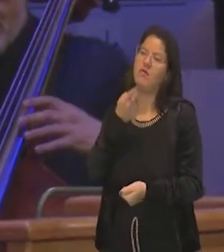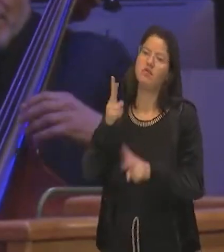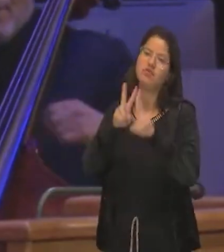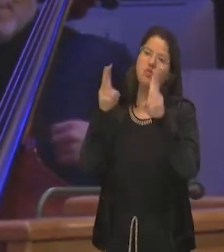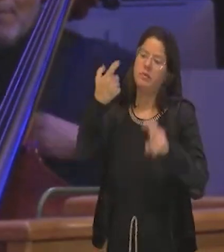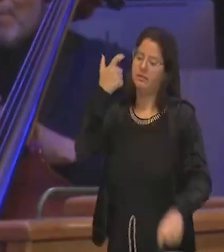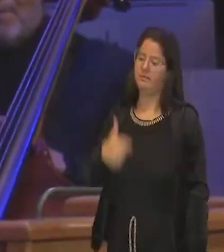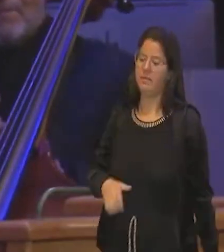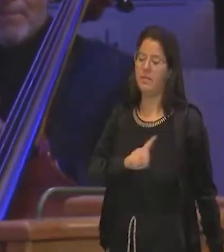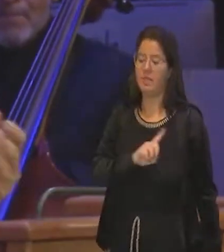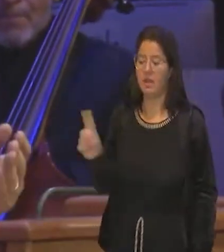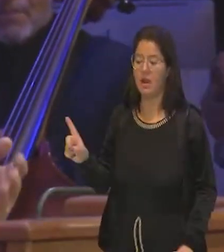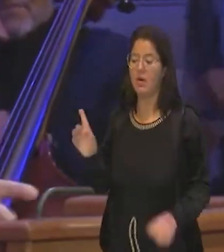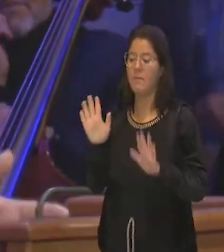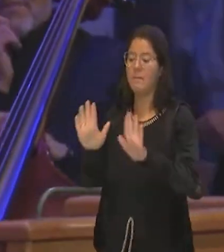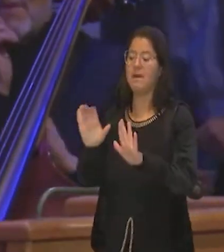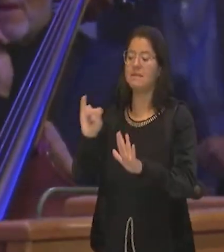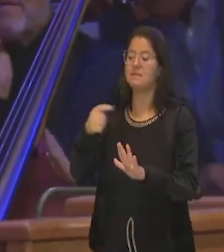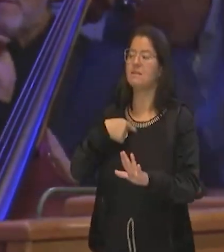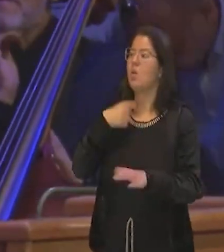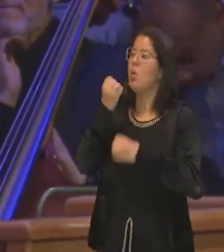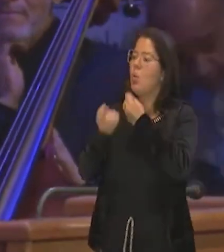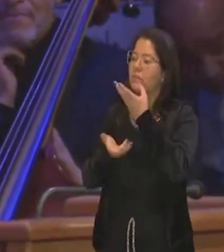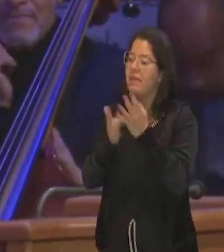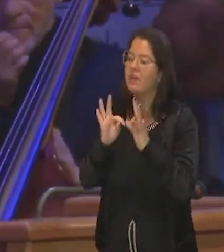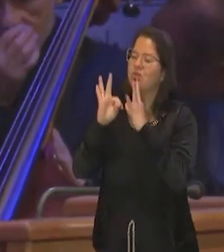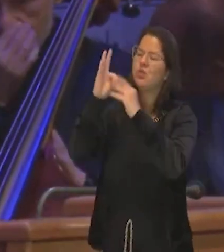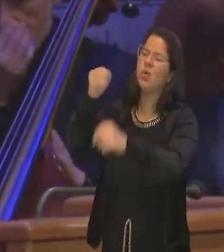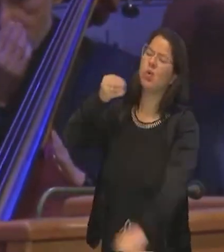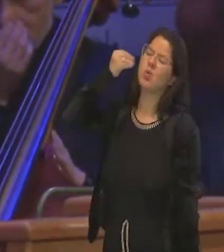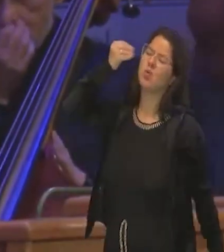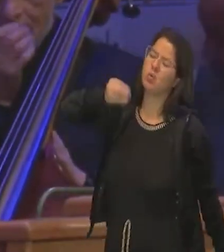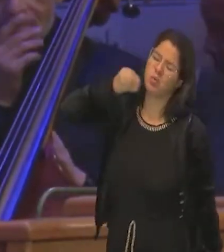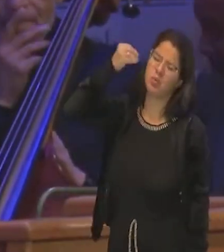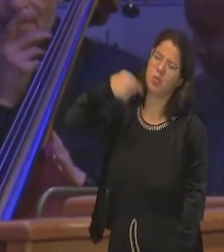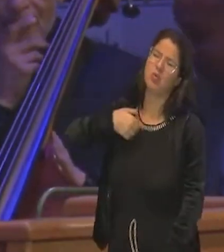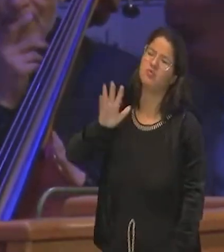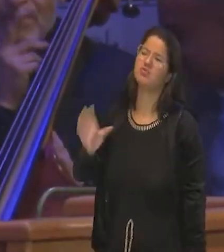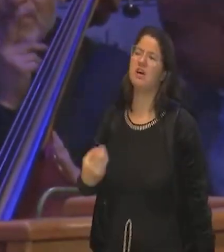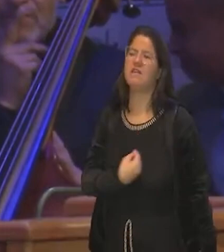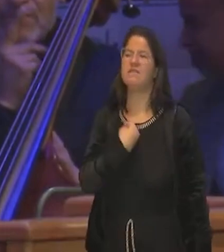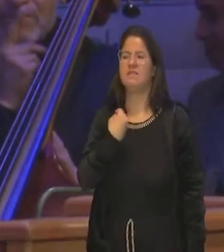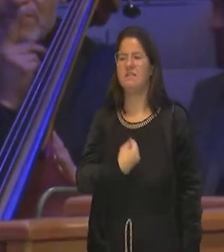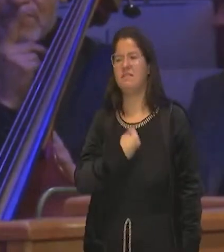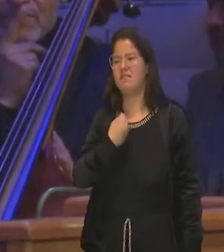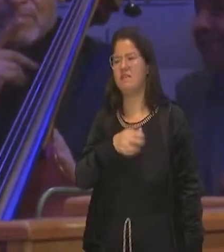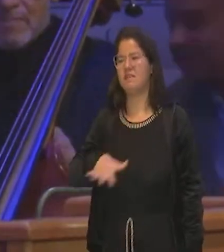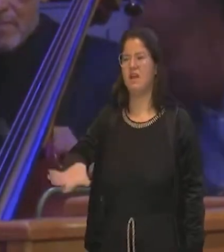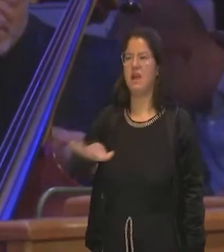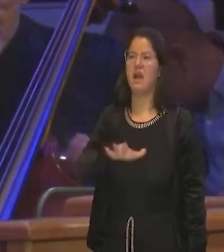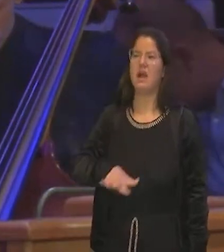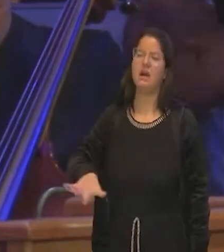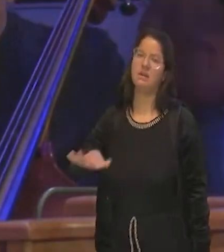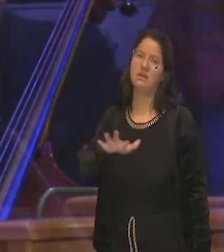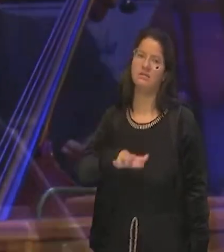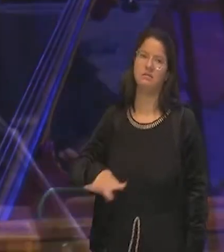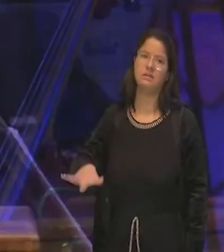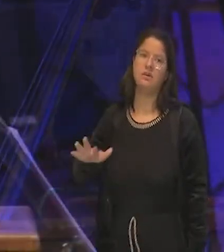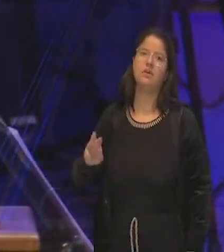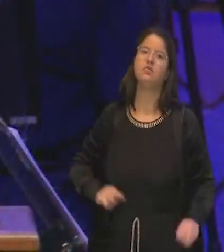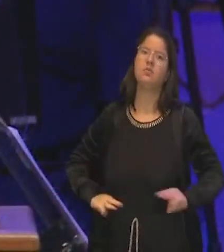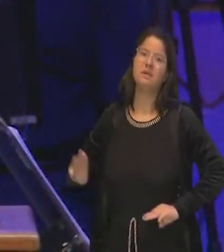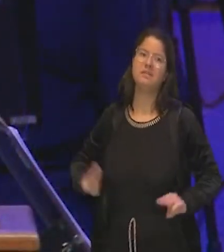mim, mas se eu contasse todas as experiências que já vivi no ministério pastoral, talvez